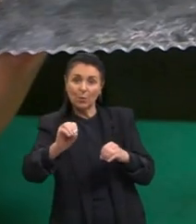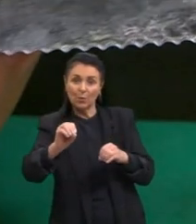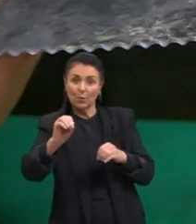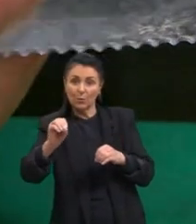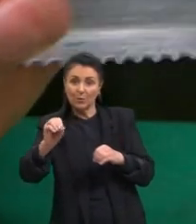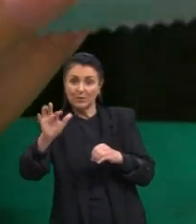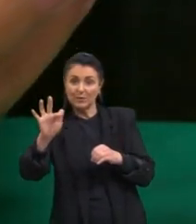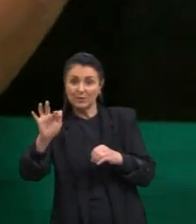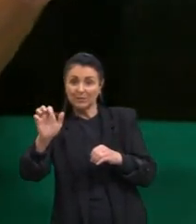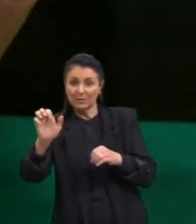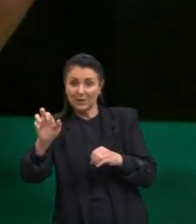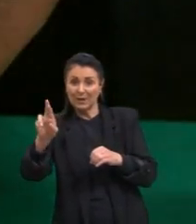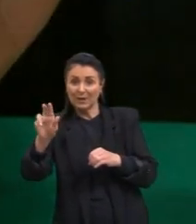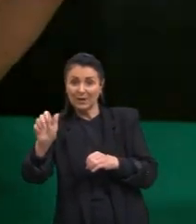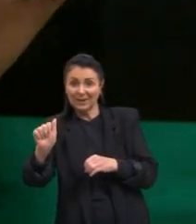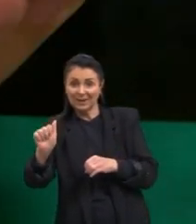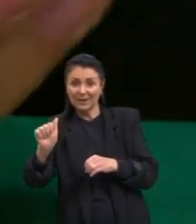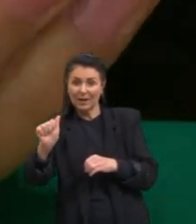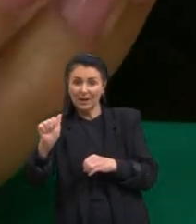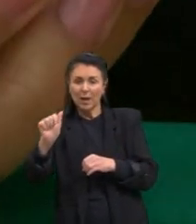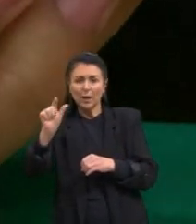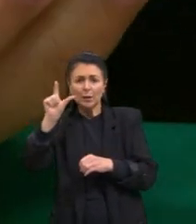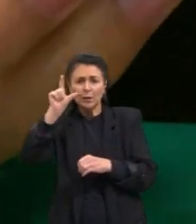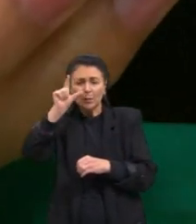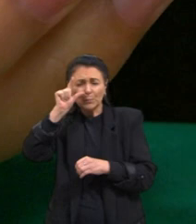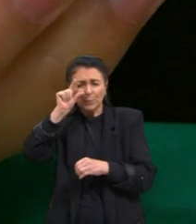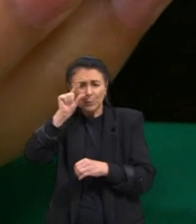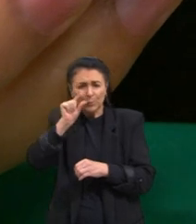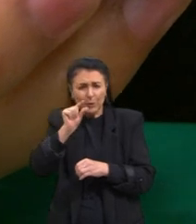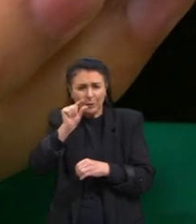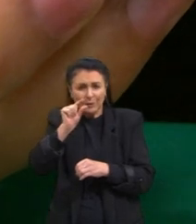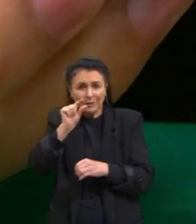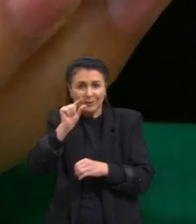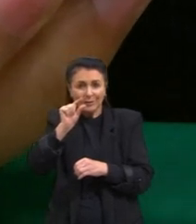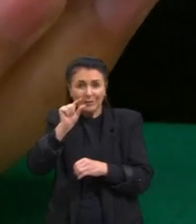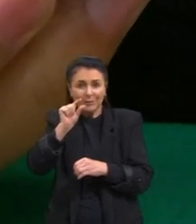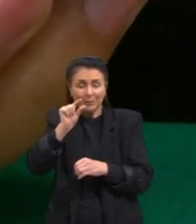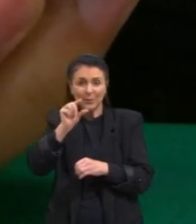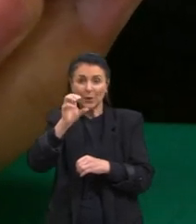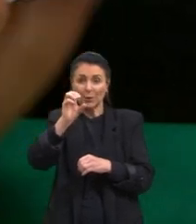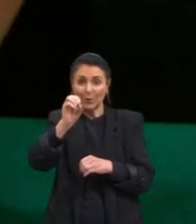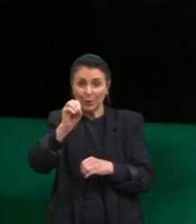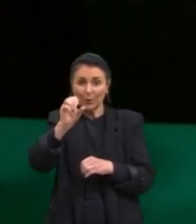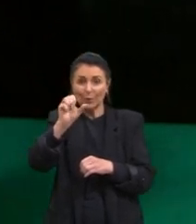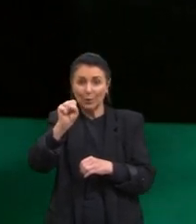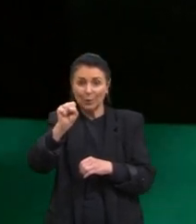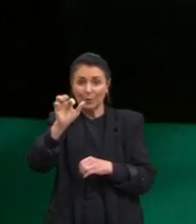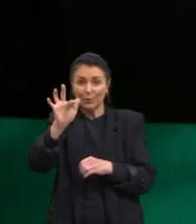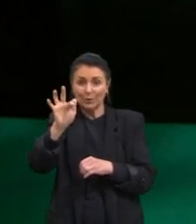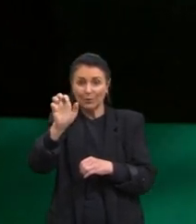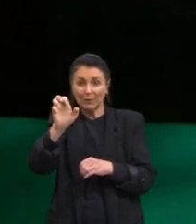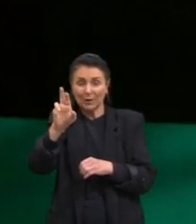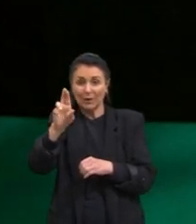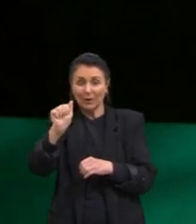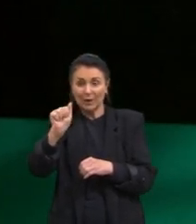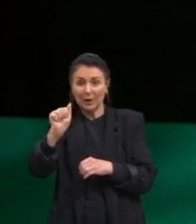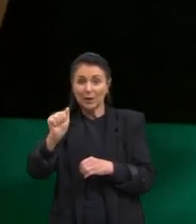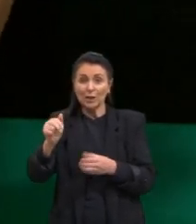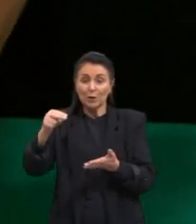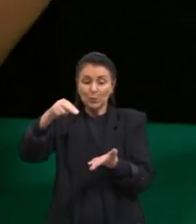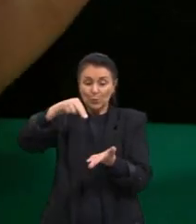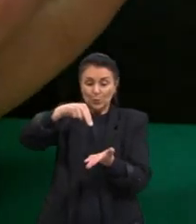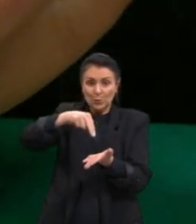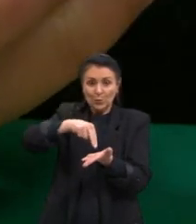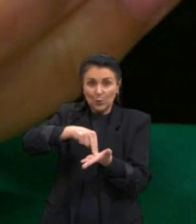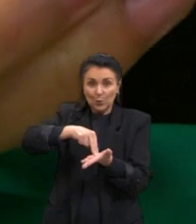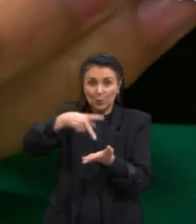tá bem pequenininho seria bom uma lupa né ah os fera e os ursos polares eu